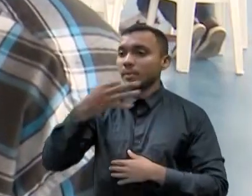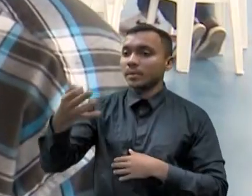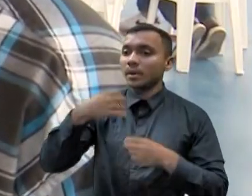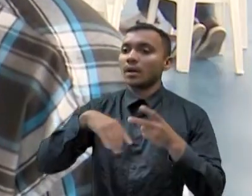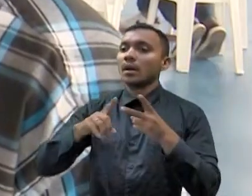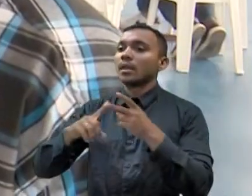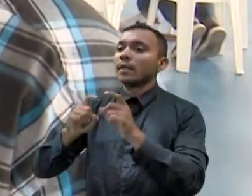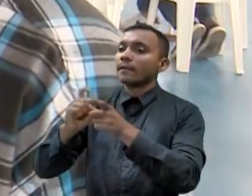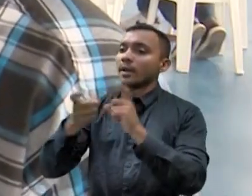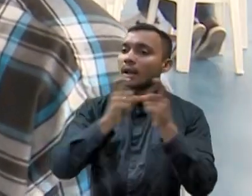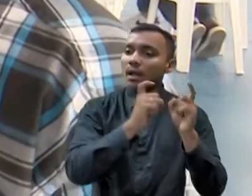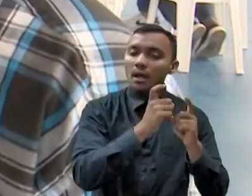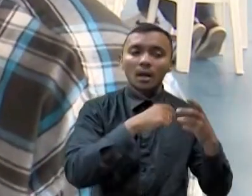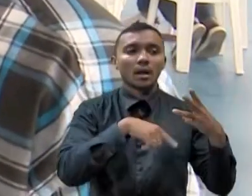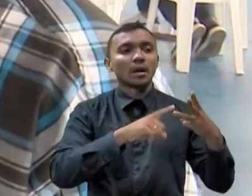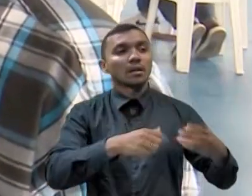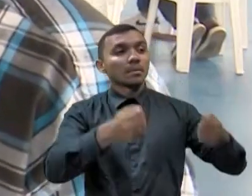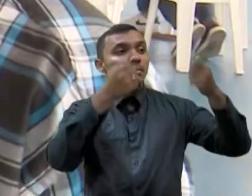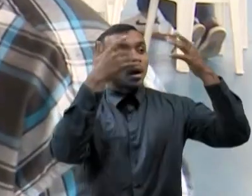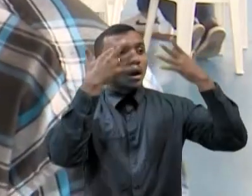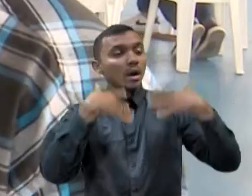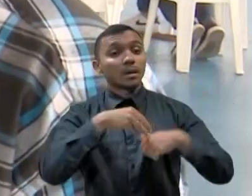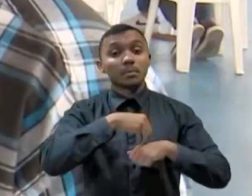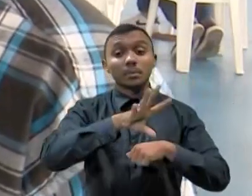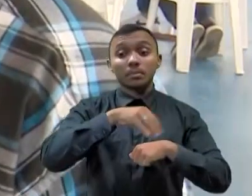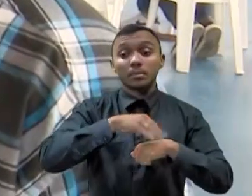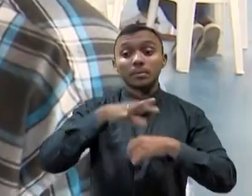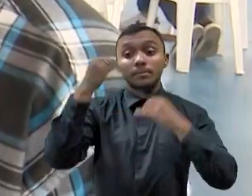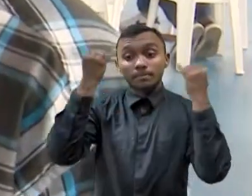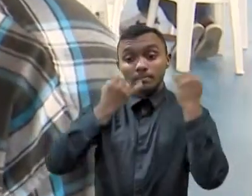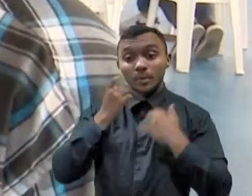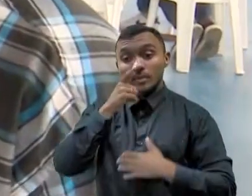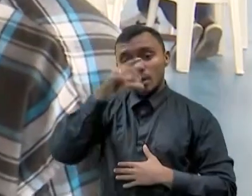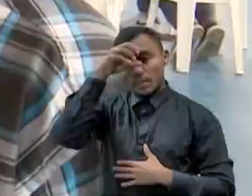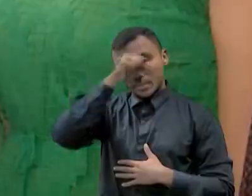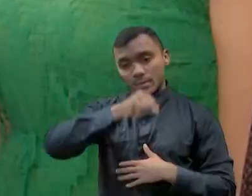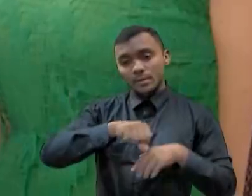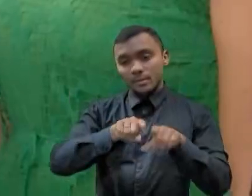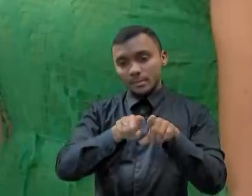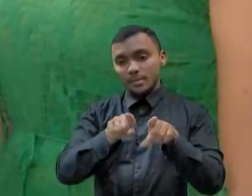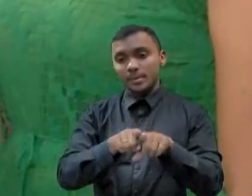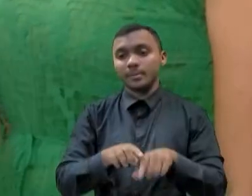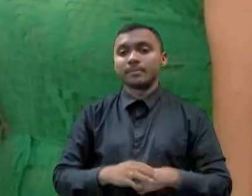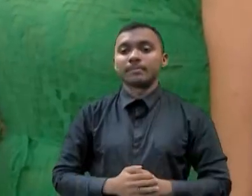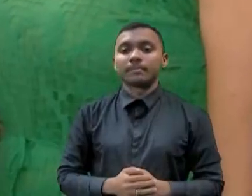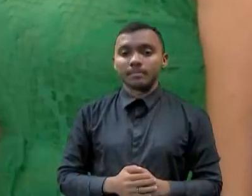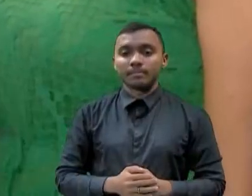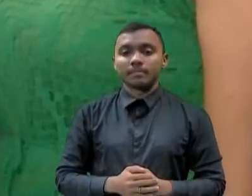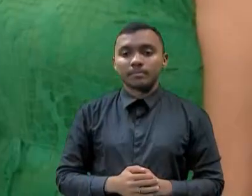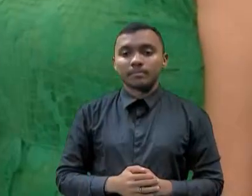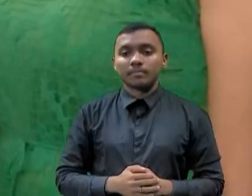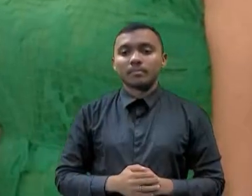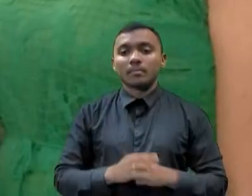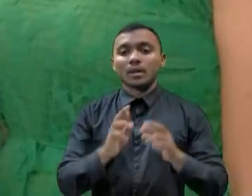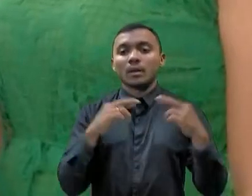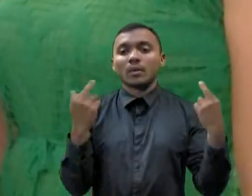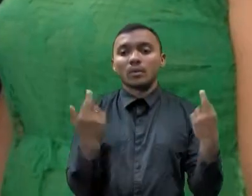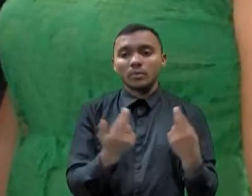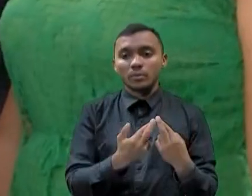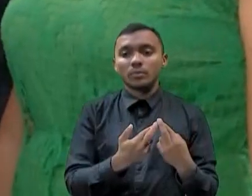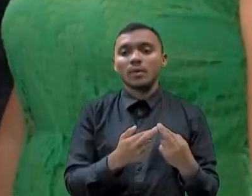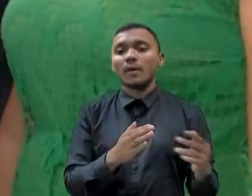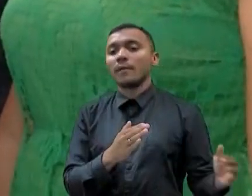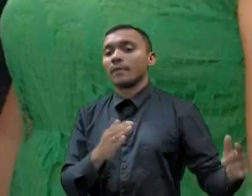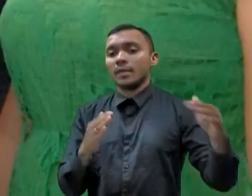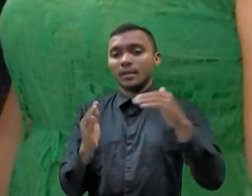dizendo para a gente, passando para a gente. Só assim a gente aprende também, né? Pela primeira vez que a gente está vendo, né? No final da sessão plenária, o presidente da Assembleia